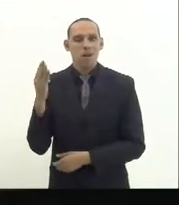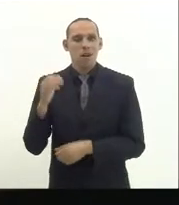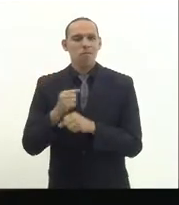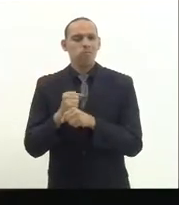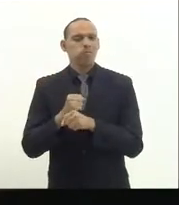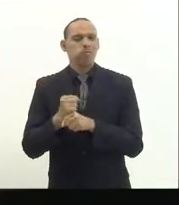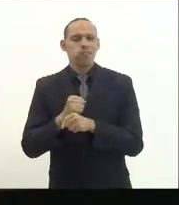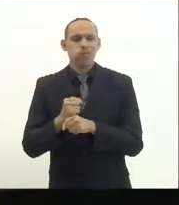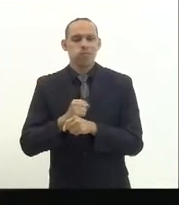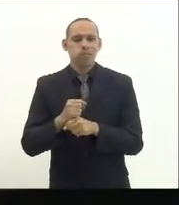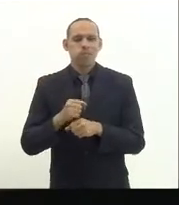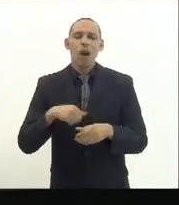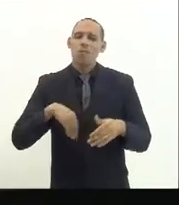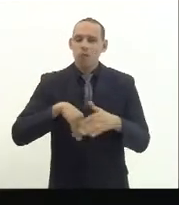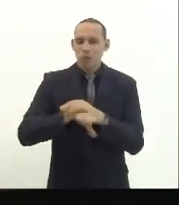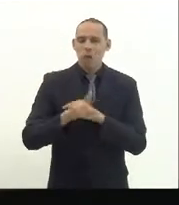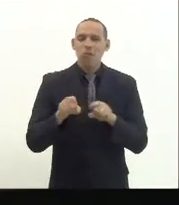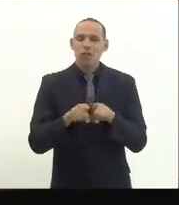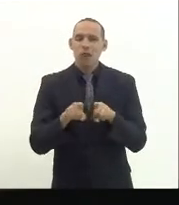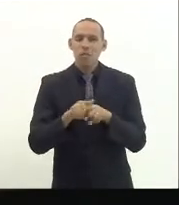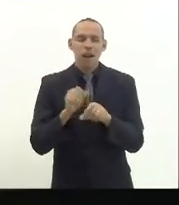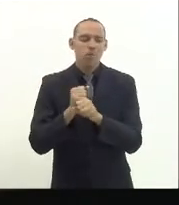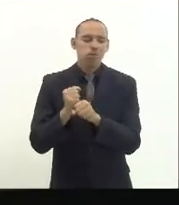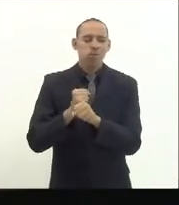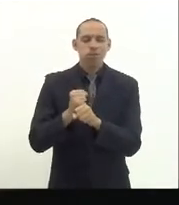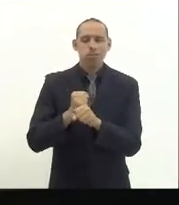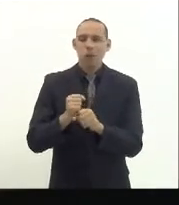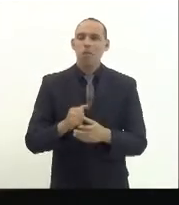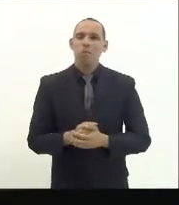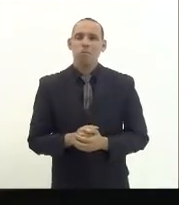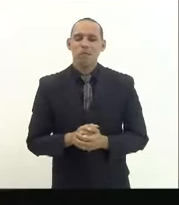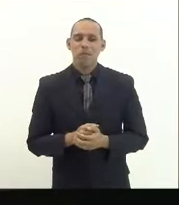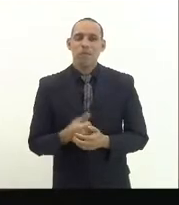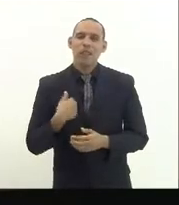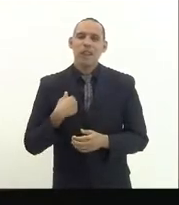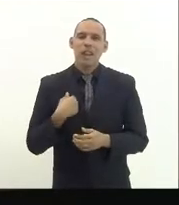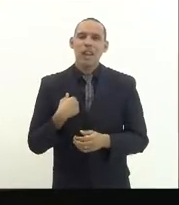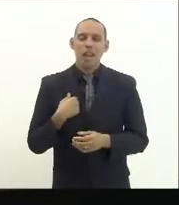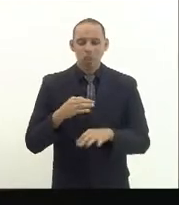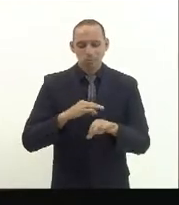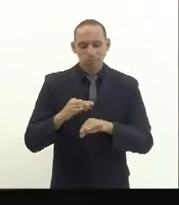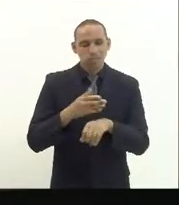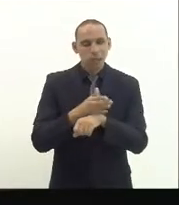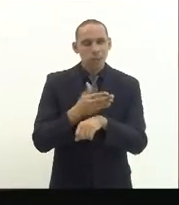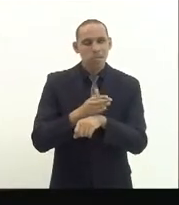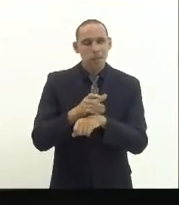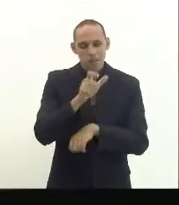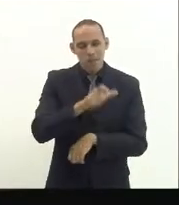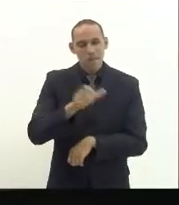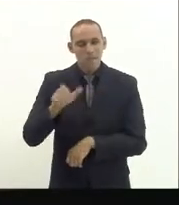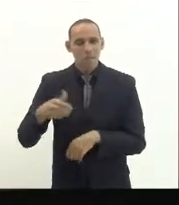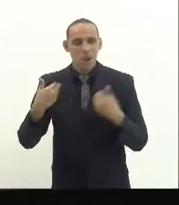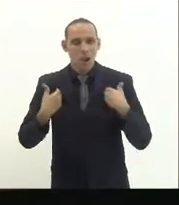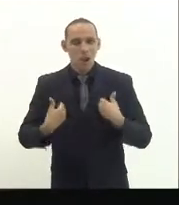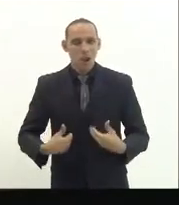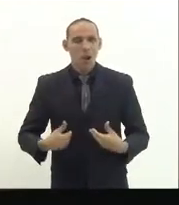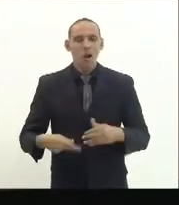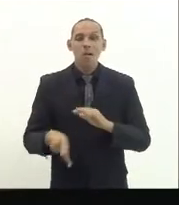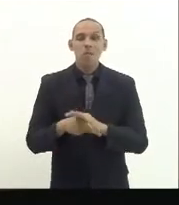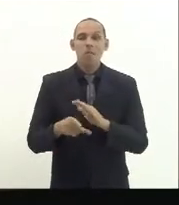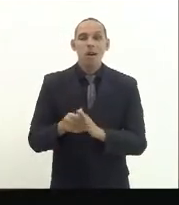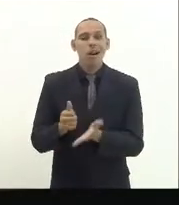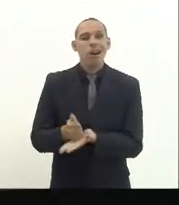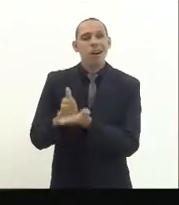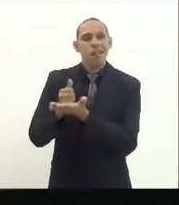trabalhei com o futebol durante vários anos como preparador físico da base do